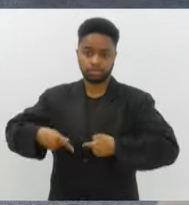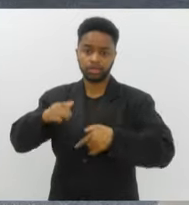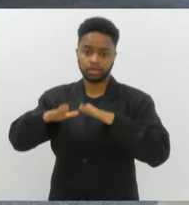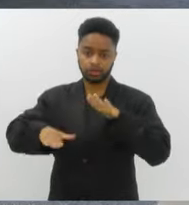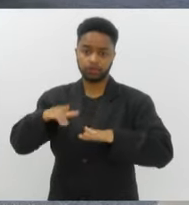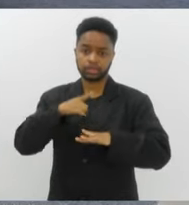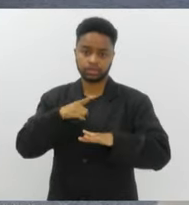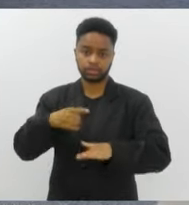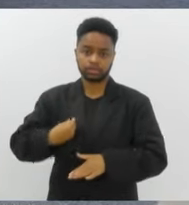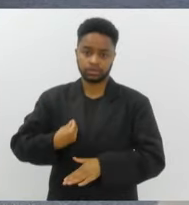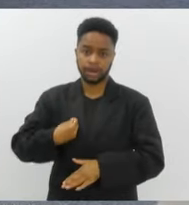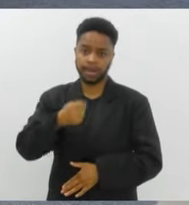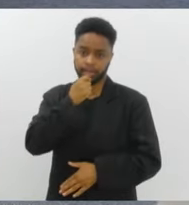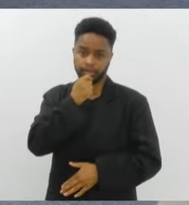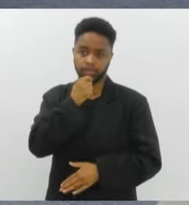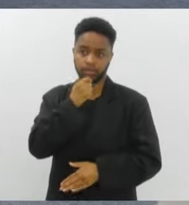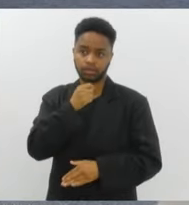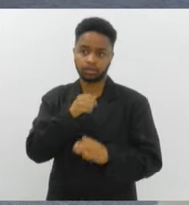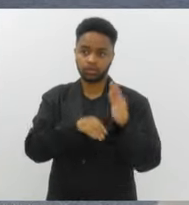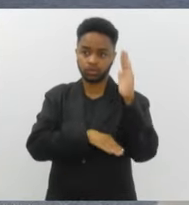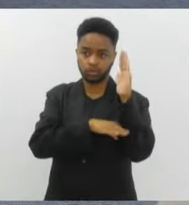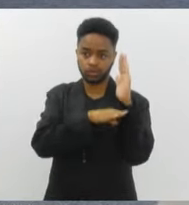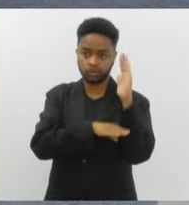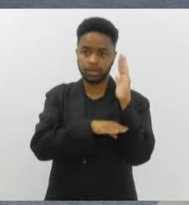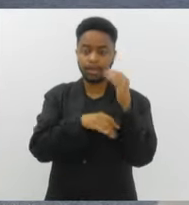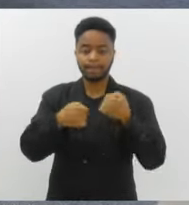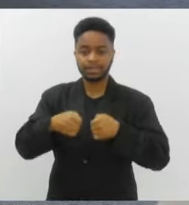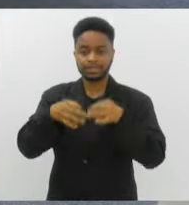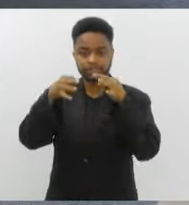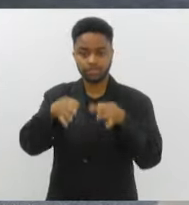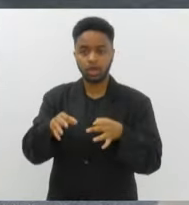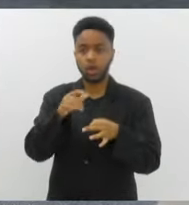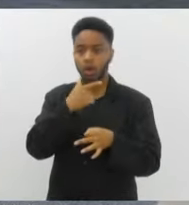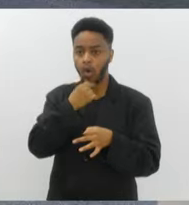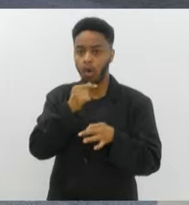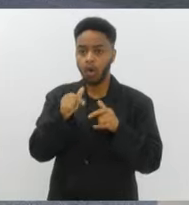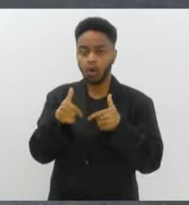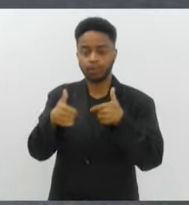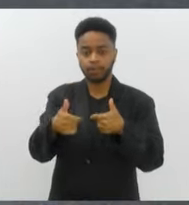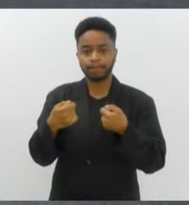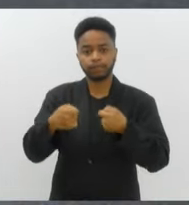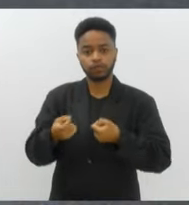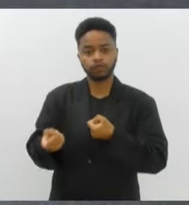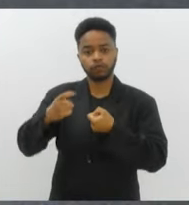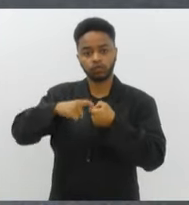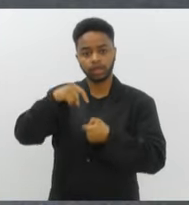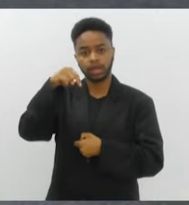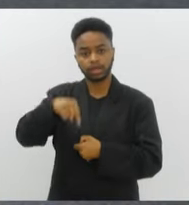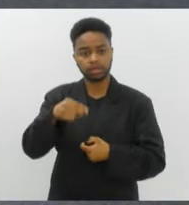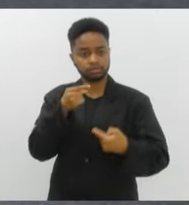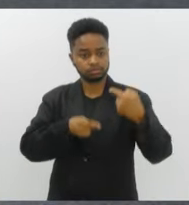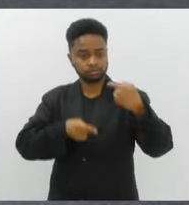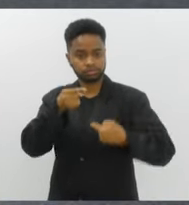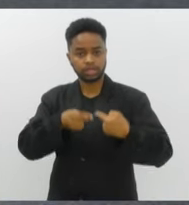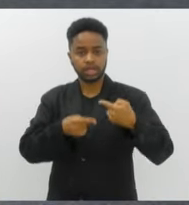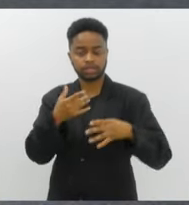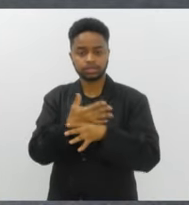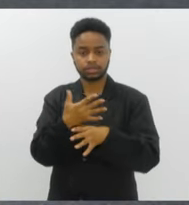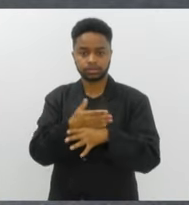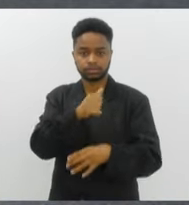elevador, que tenha hombridade, decência, que seja homem, de voltar aqui para debater a cidade do Rio de